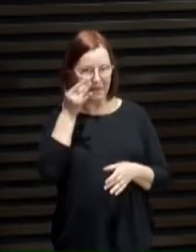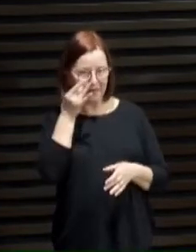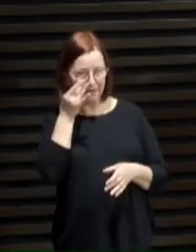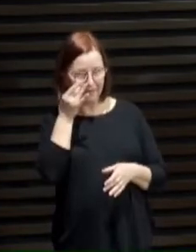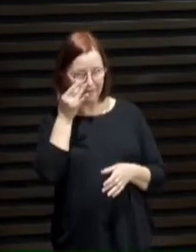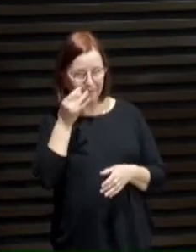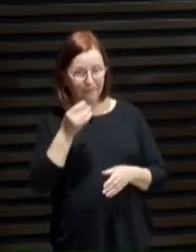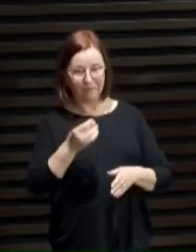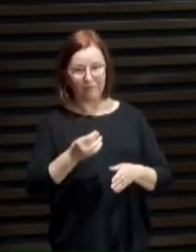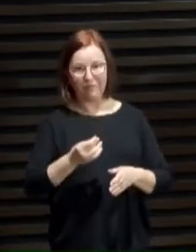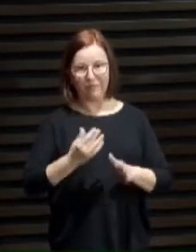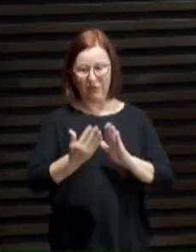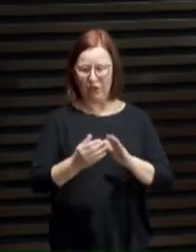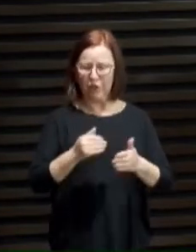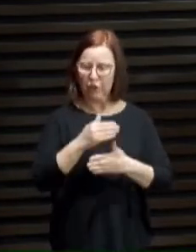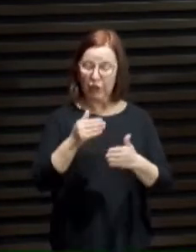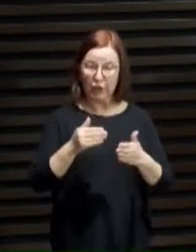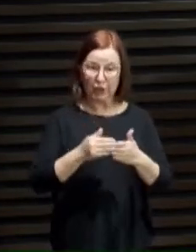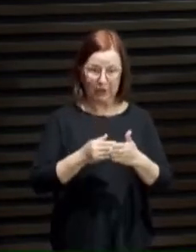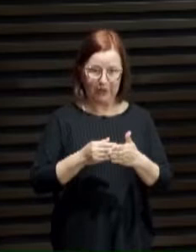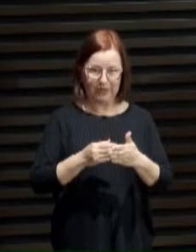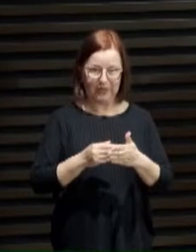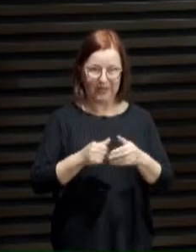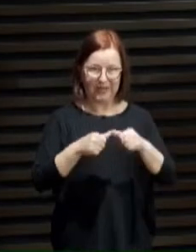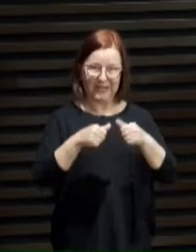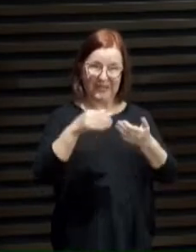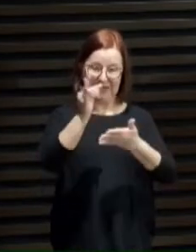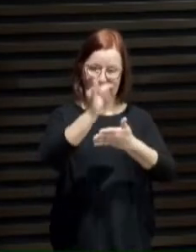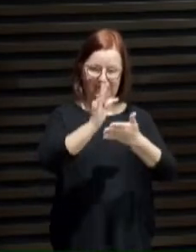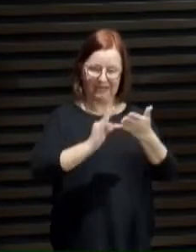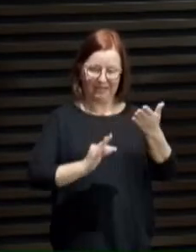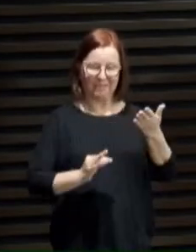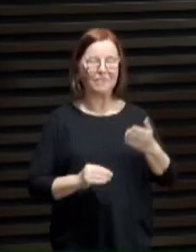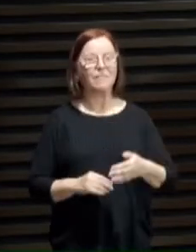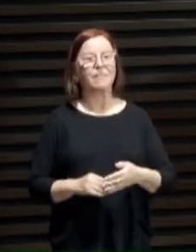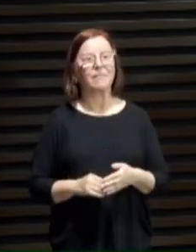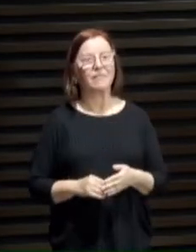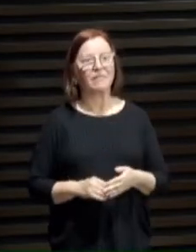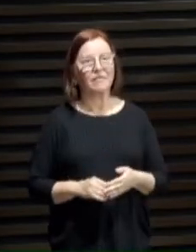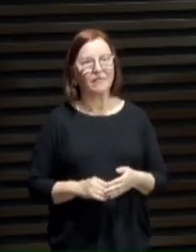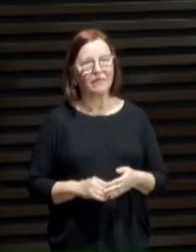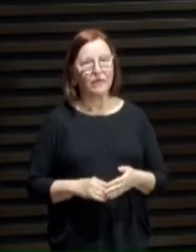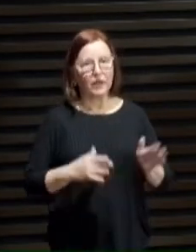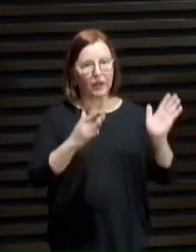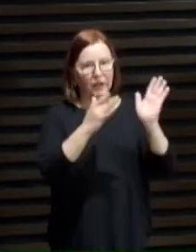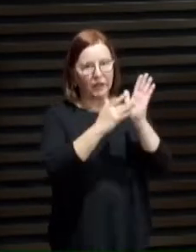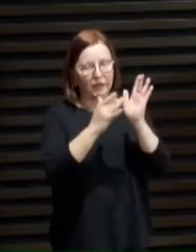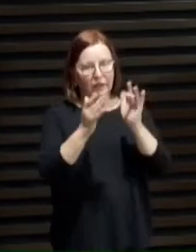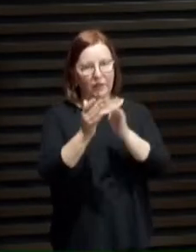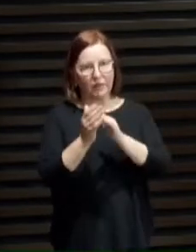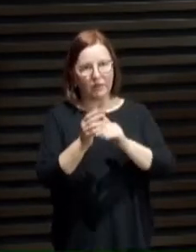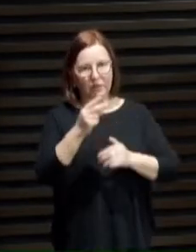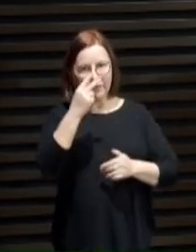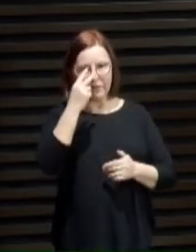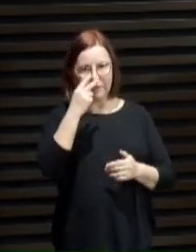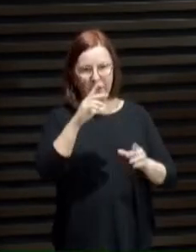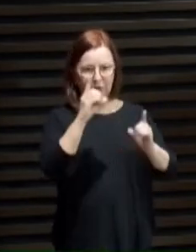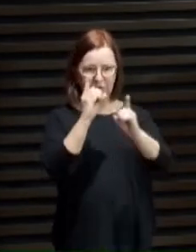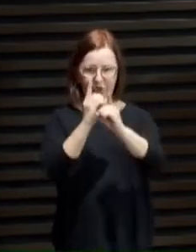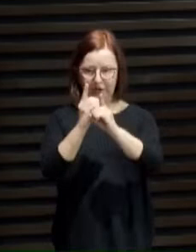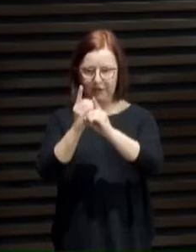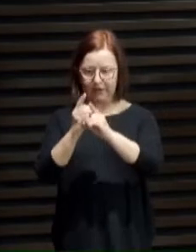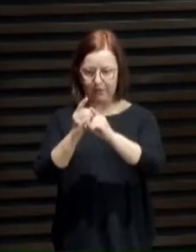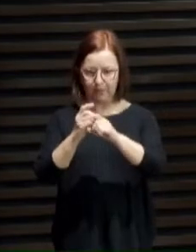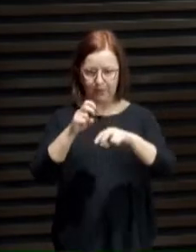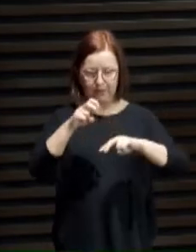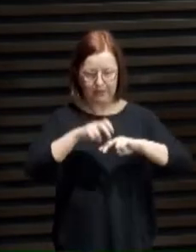diante de todo esse contexto, de Jesus olhando para os olhos dos discípulos que estão sentados à